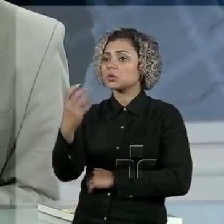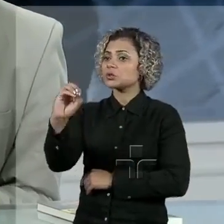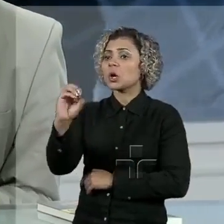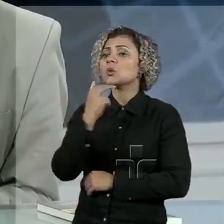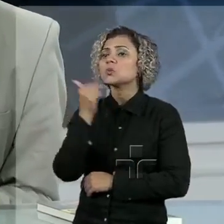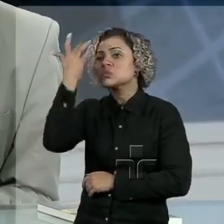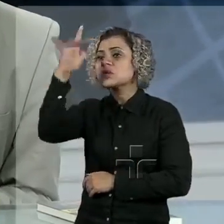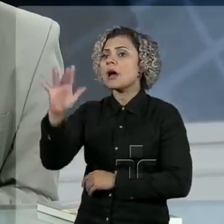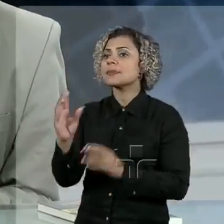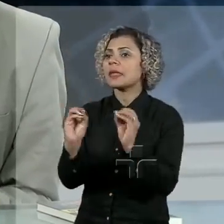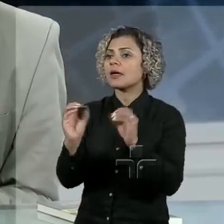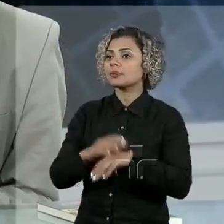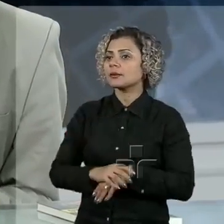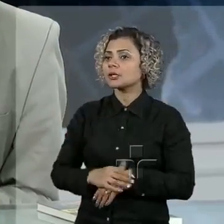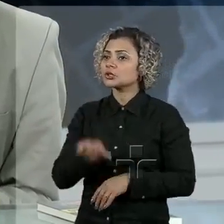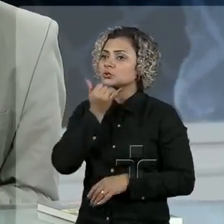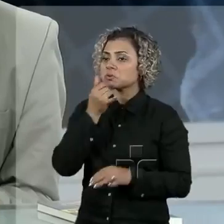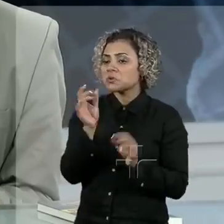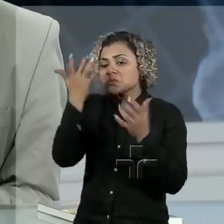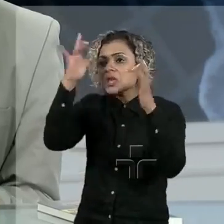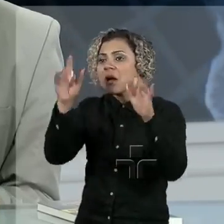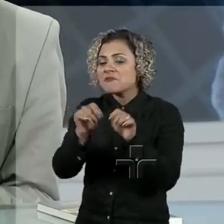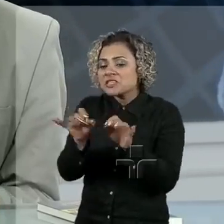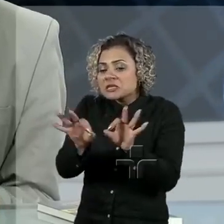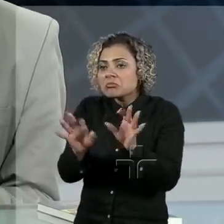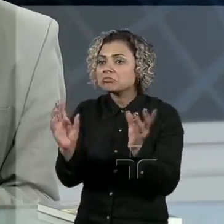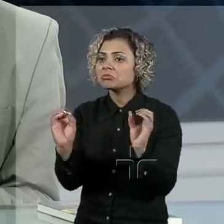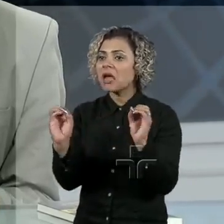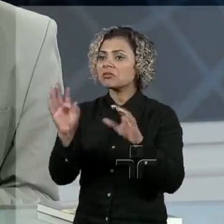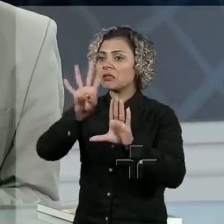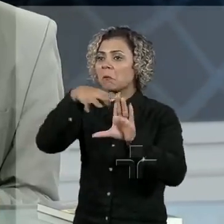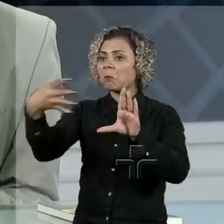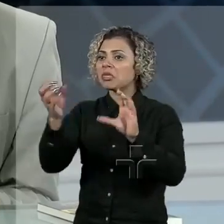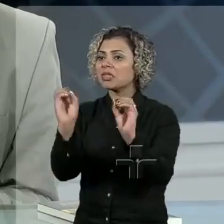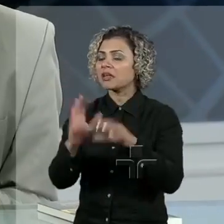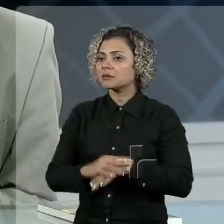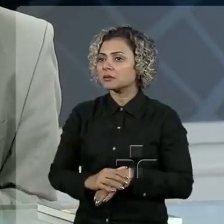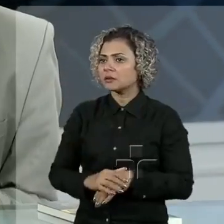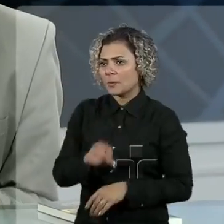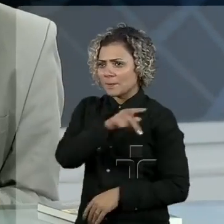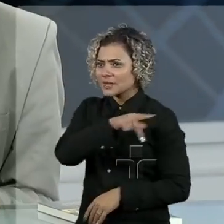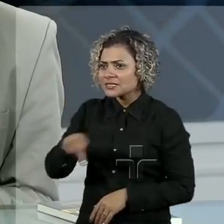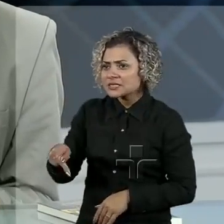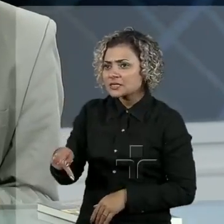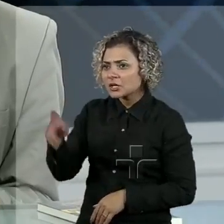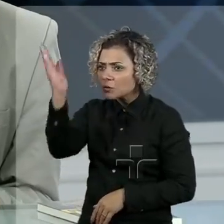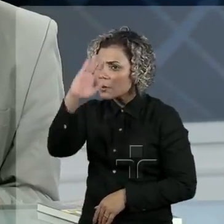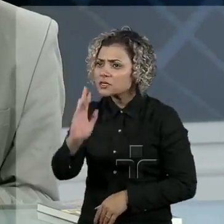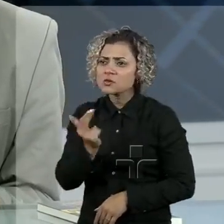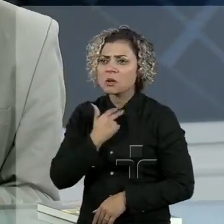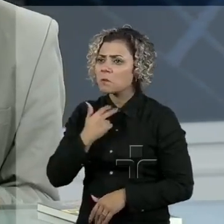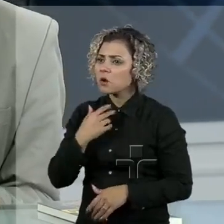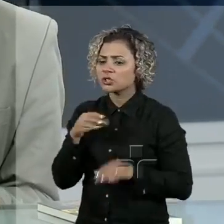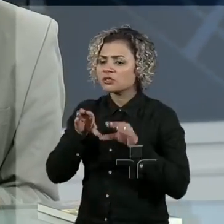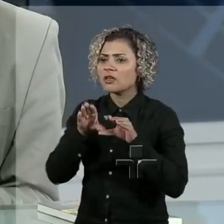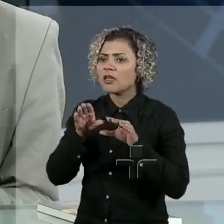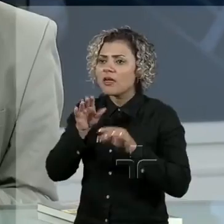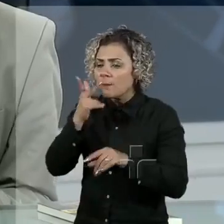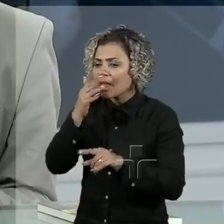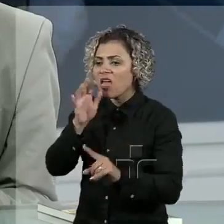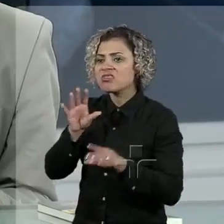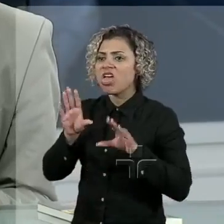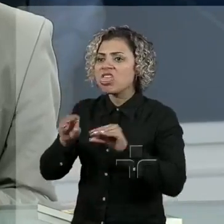Ora, que agressão! Um presidente da República não pode tratar o ensino assim, dizer que os cientistas não